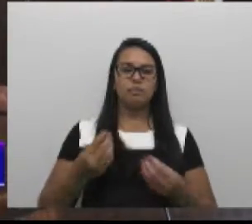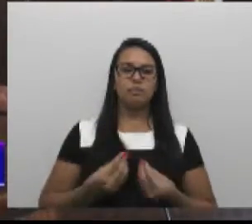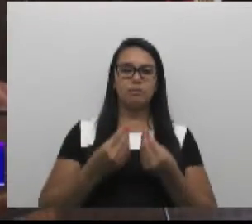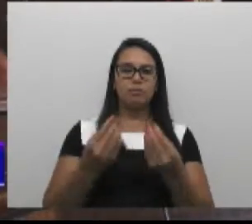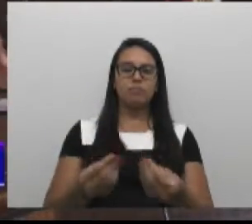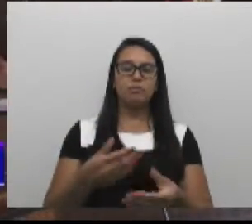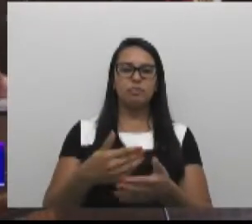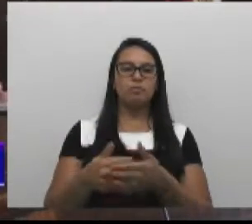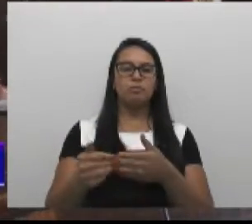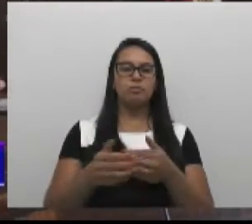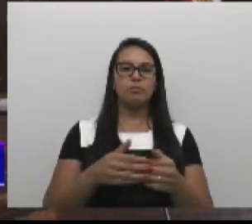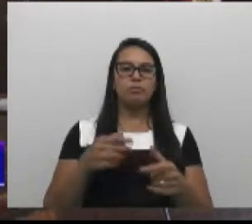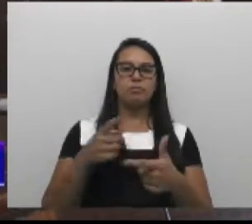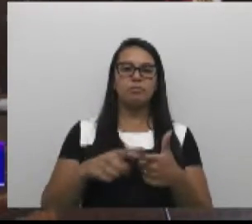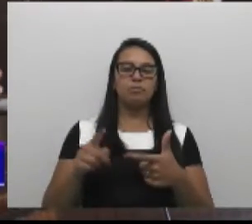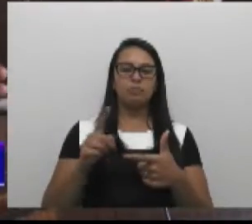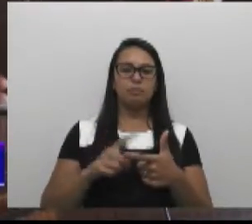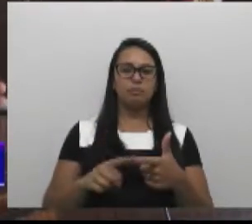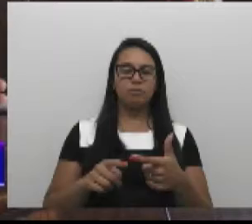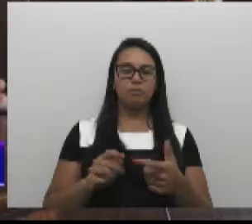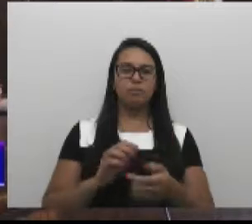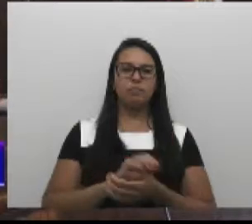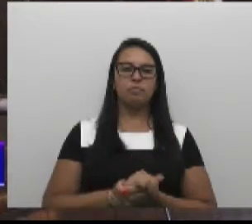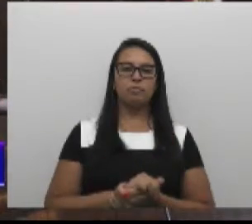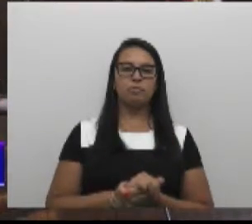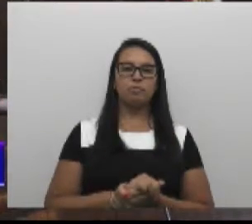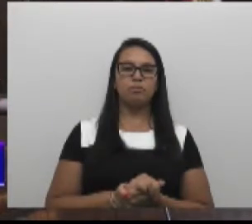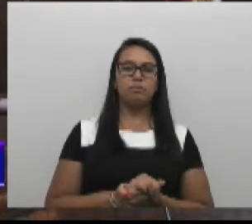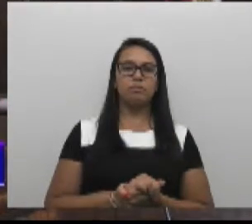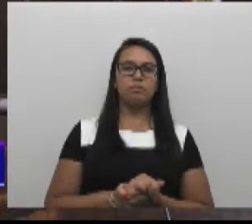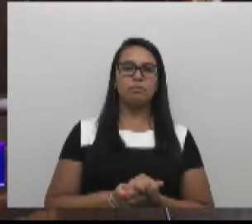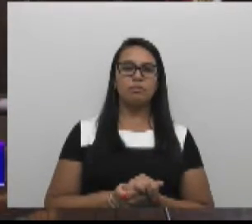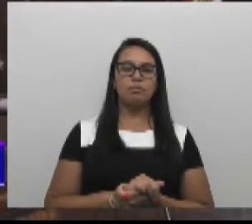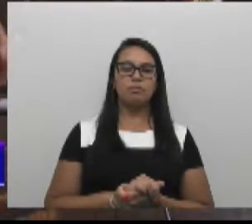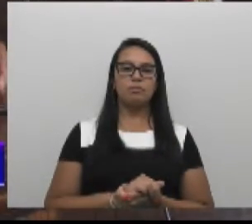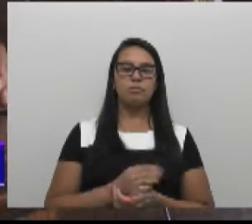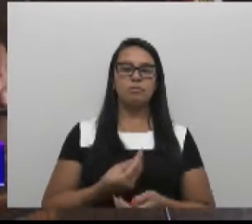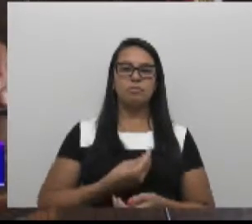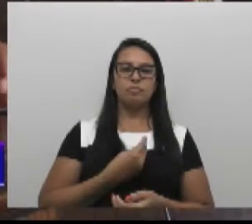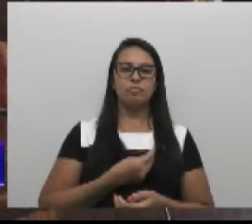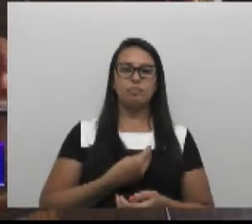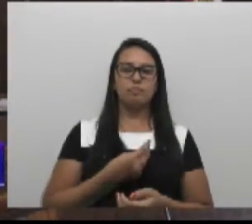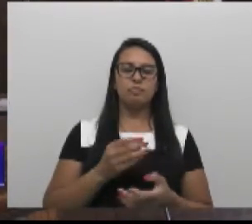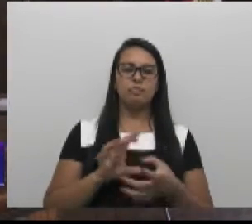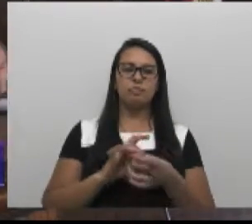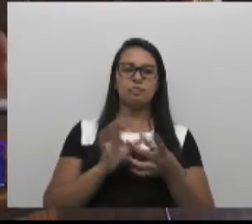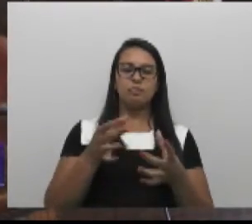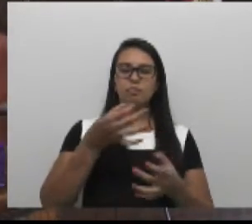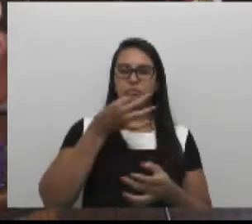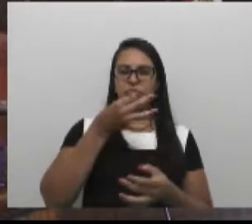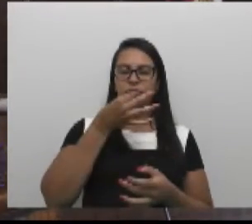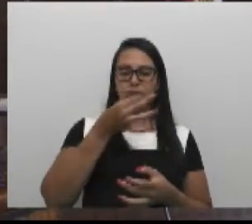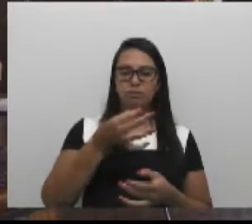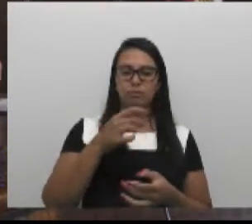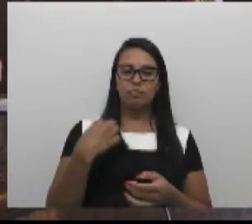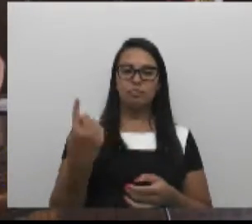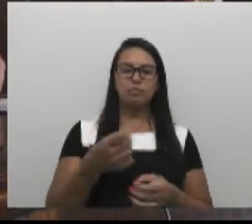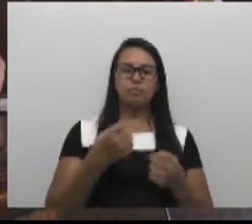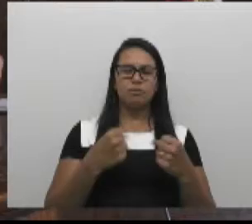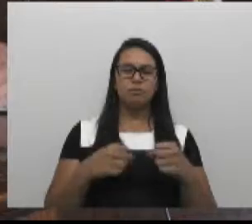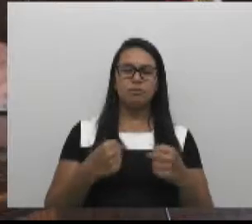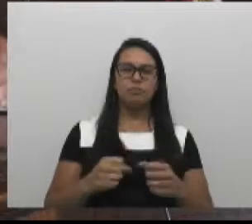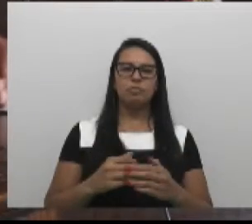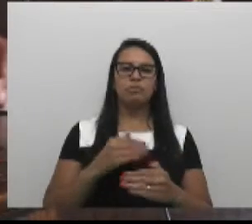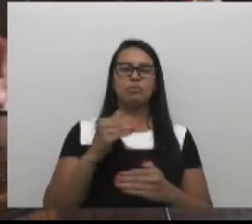portas abertas. vivemos numa democracia, a gente tem que avançar nesse setor, até por questão de